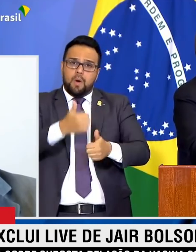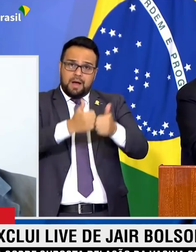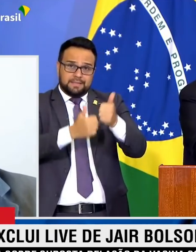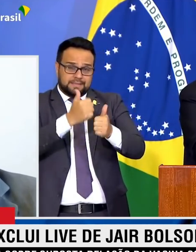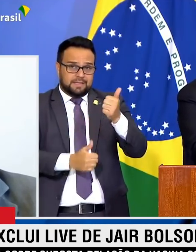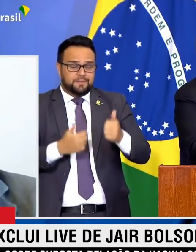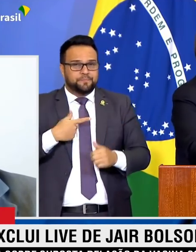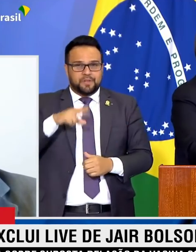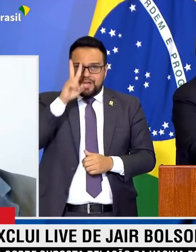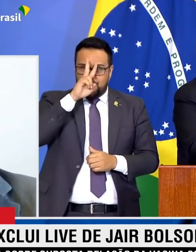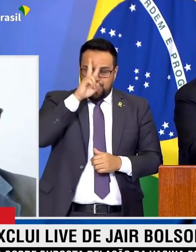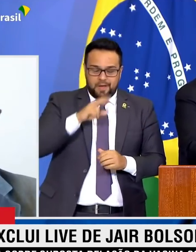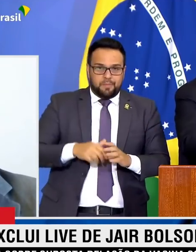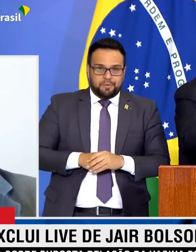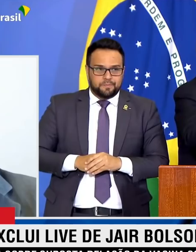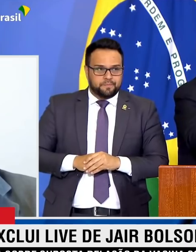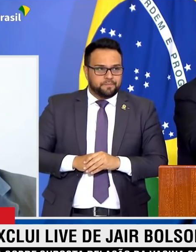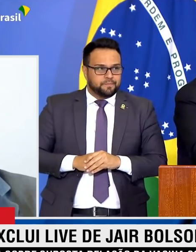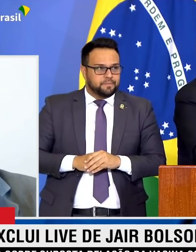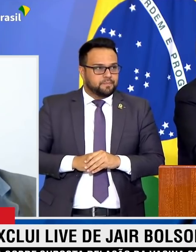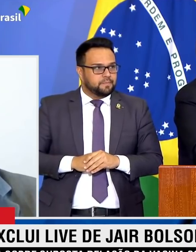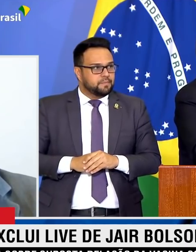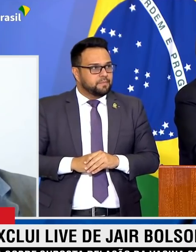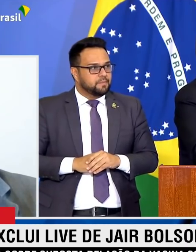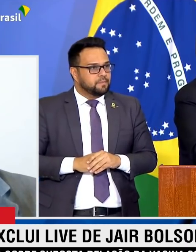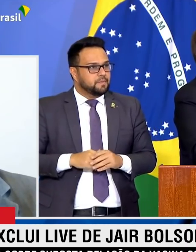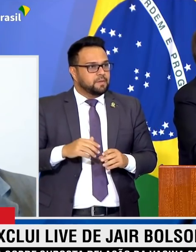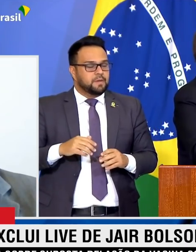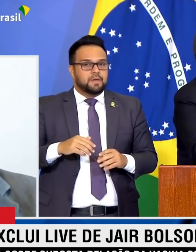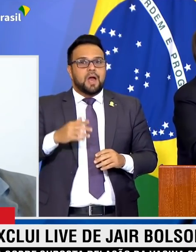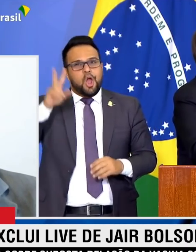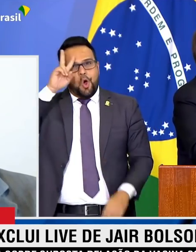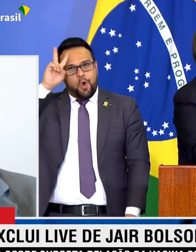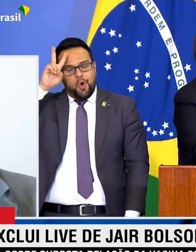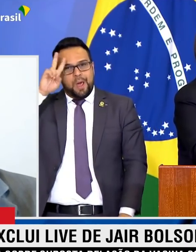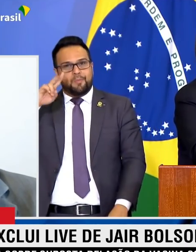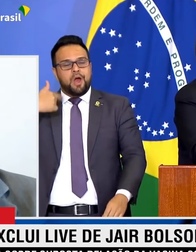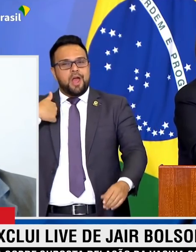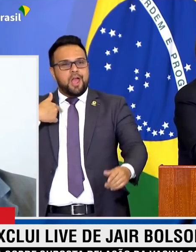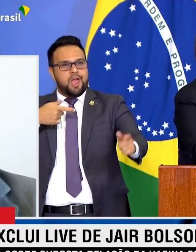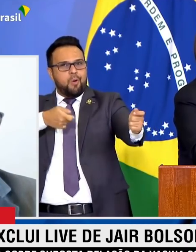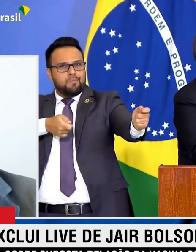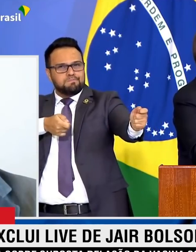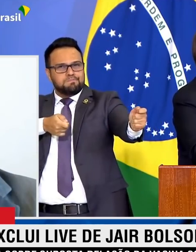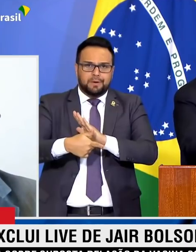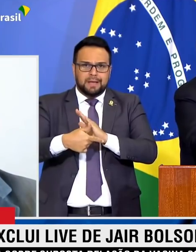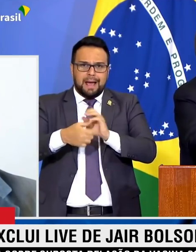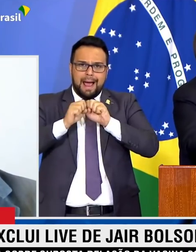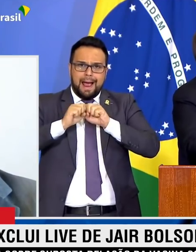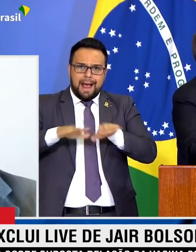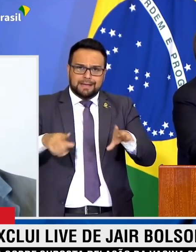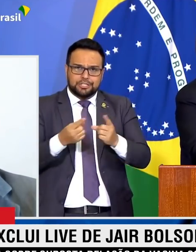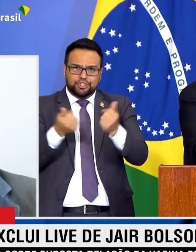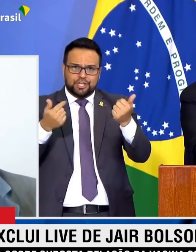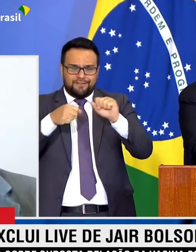do presidente Jair bolsonaro nesse tipo de discurso é eu entendo que o presidente tenha o posicionamento